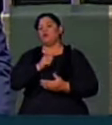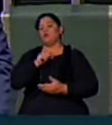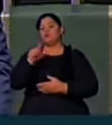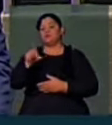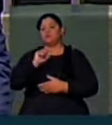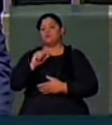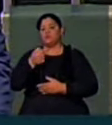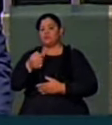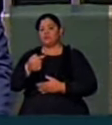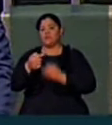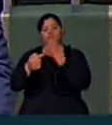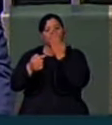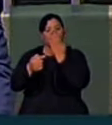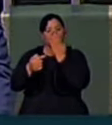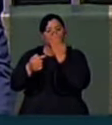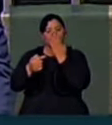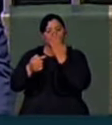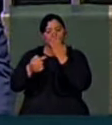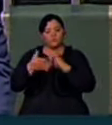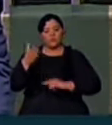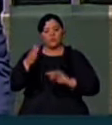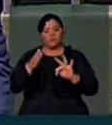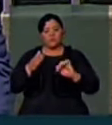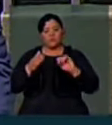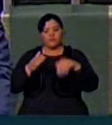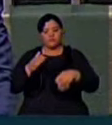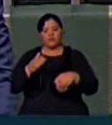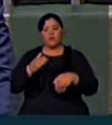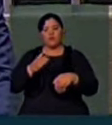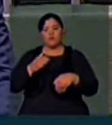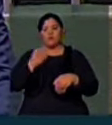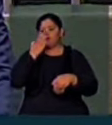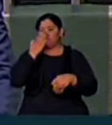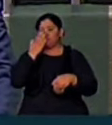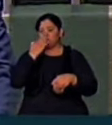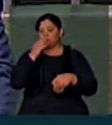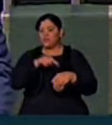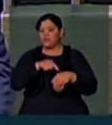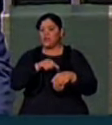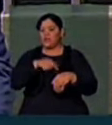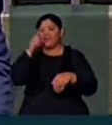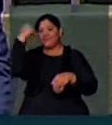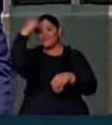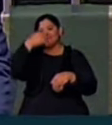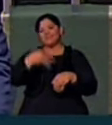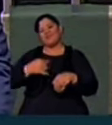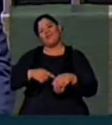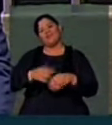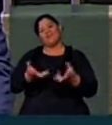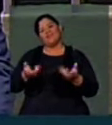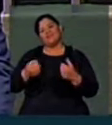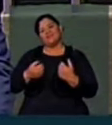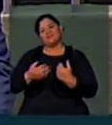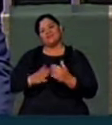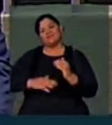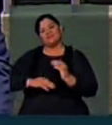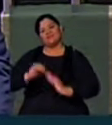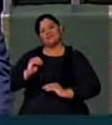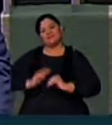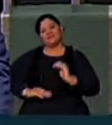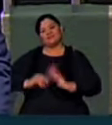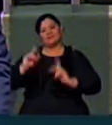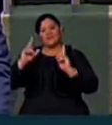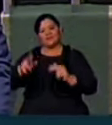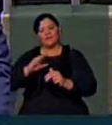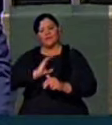o relatório final das prostitutas era de que a cafetina deveria ser canonizada. Essa é a Comissão da Verdade de